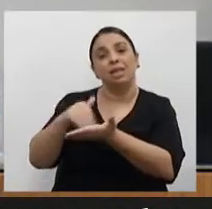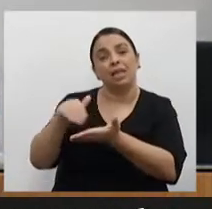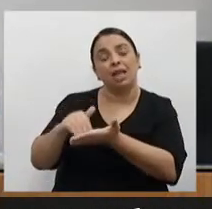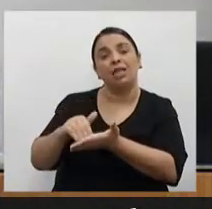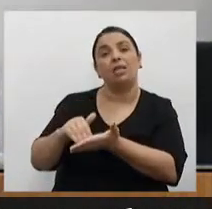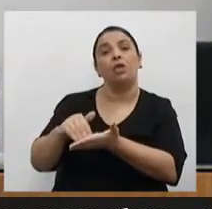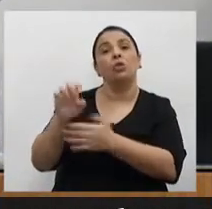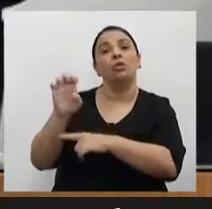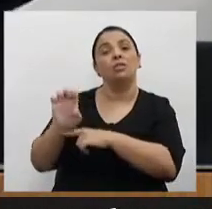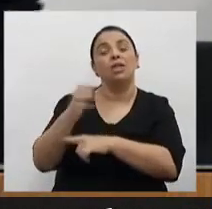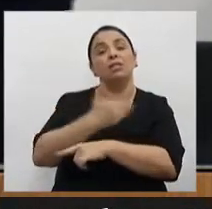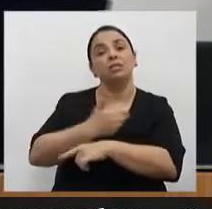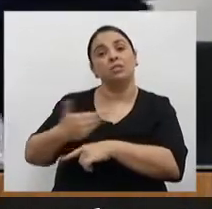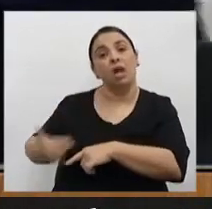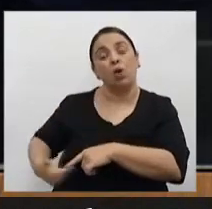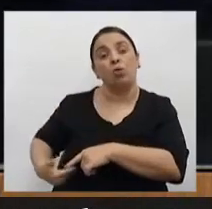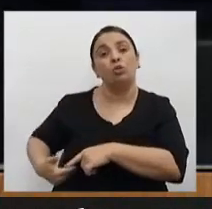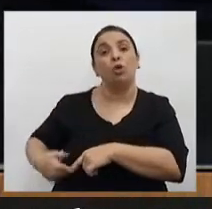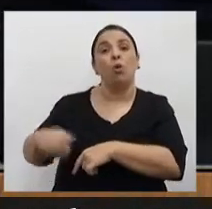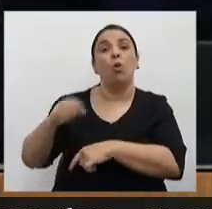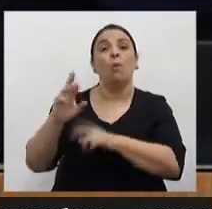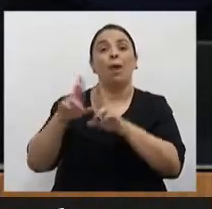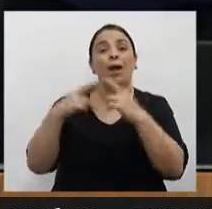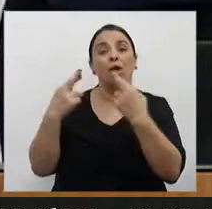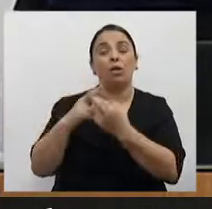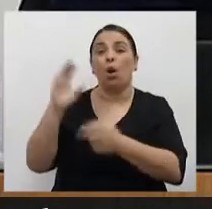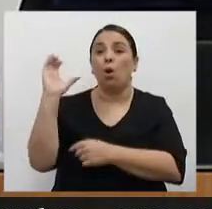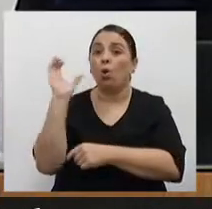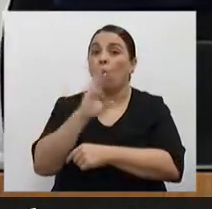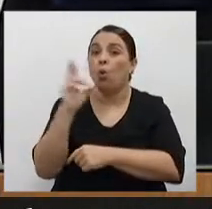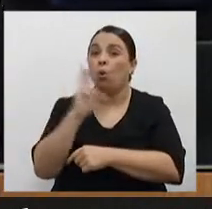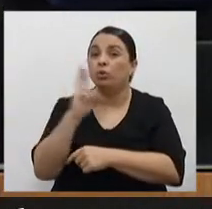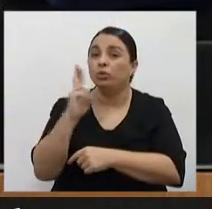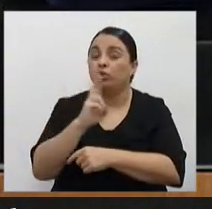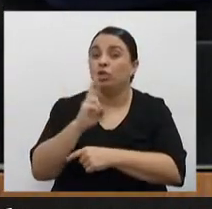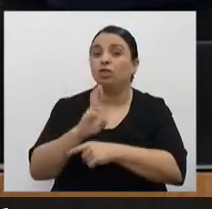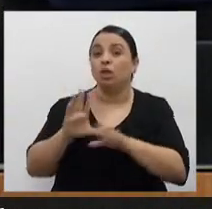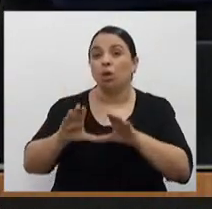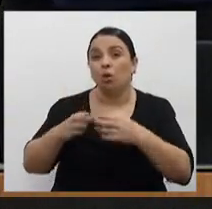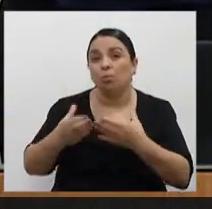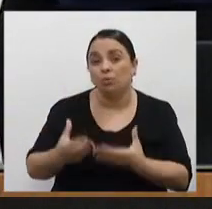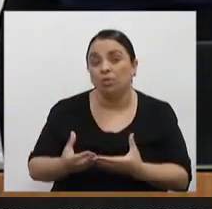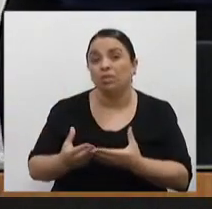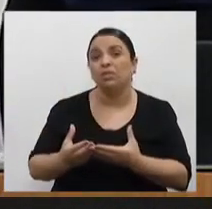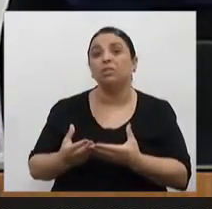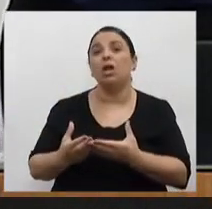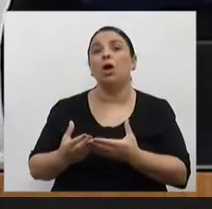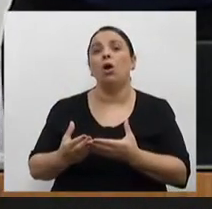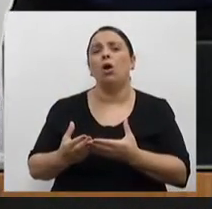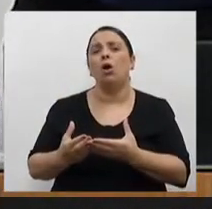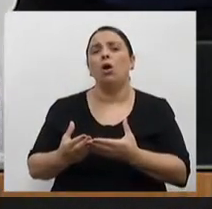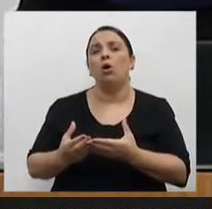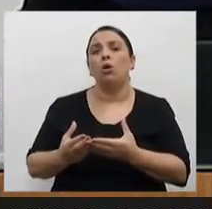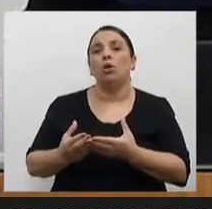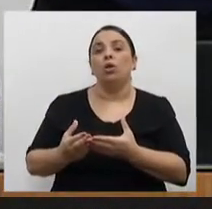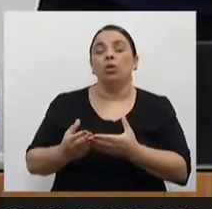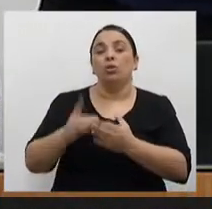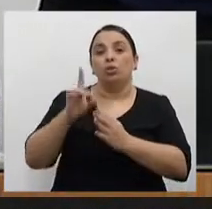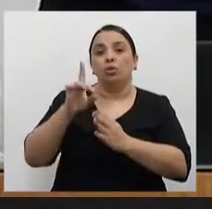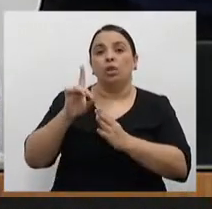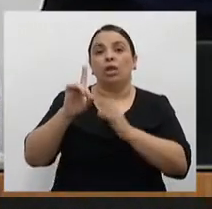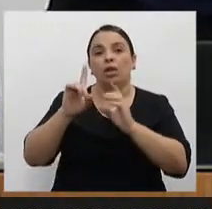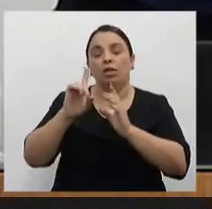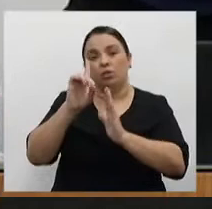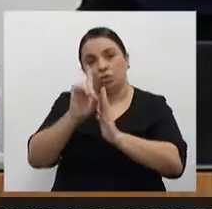Saúde uma reunião urgente da Comissão da Defesa dos Direitos da Pessoa com Deficiência desta